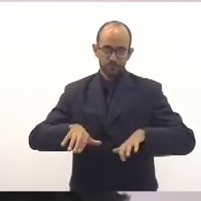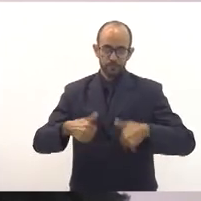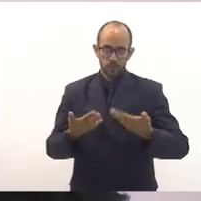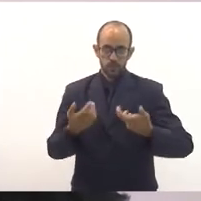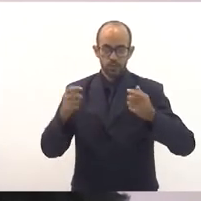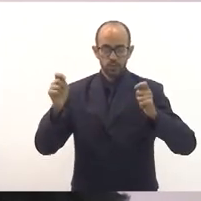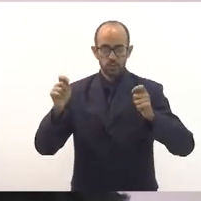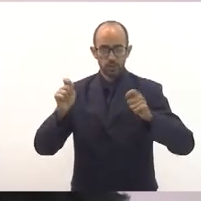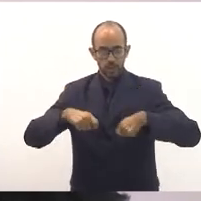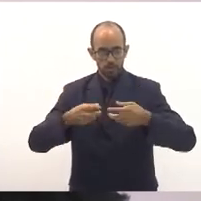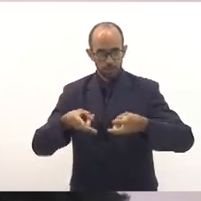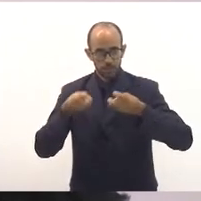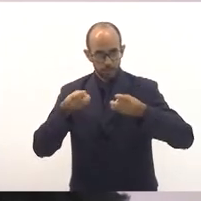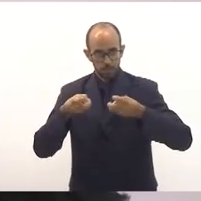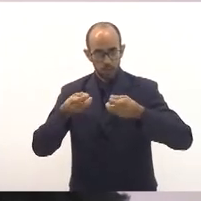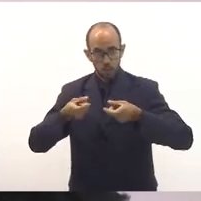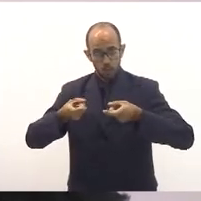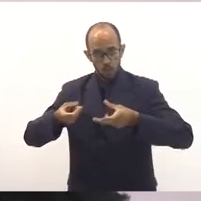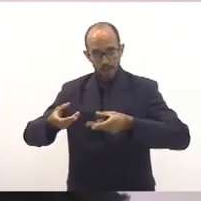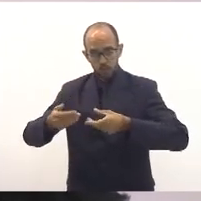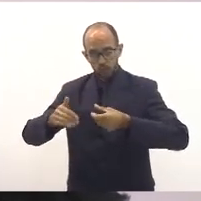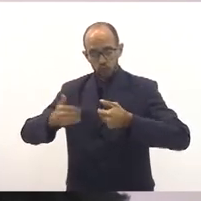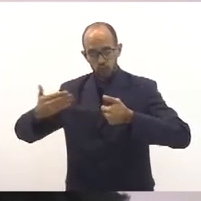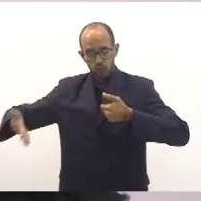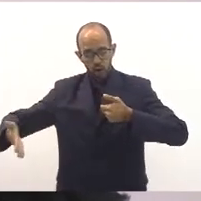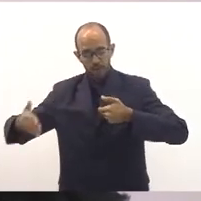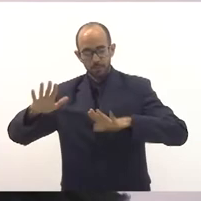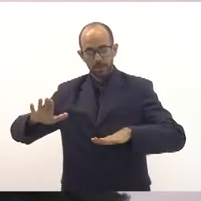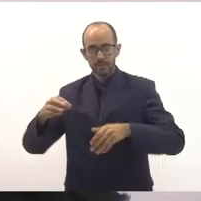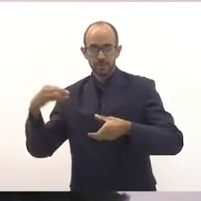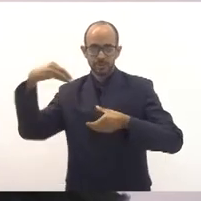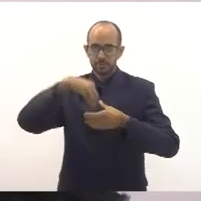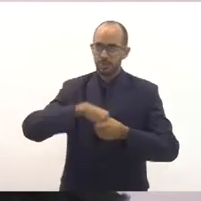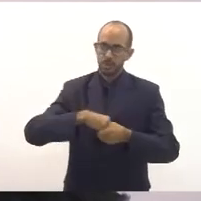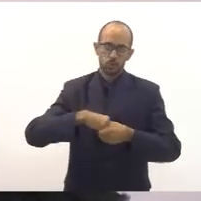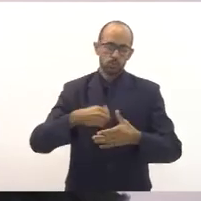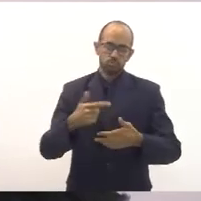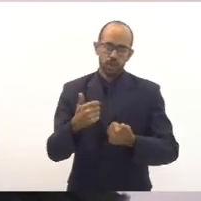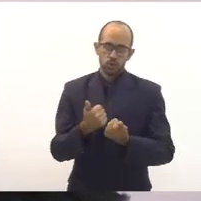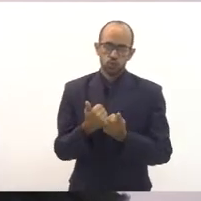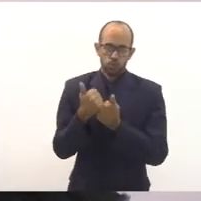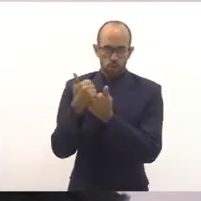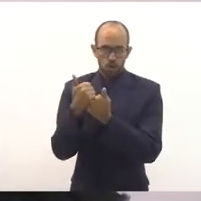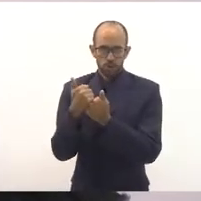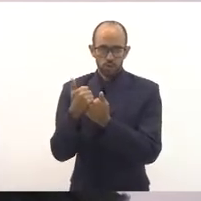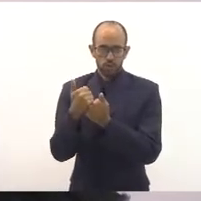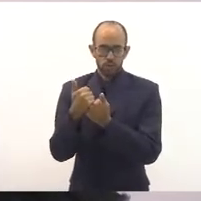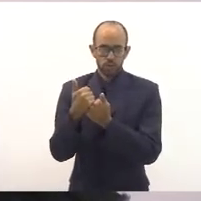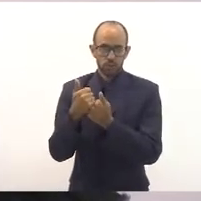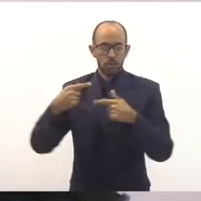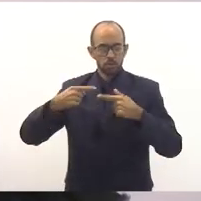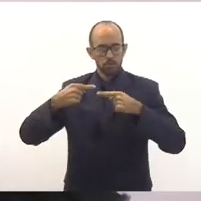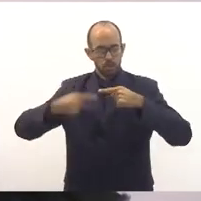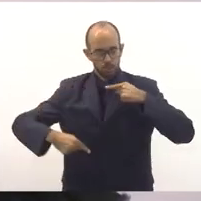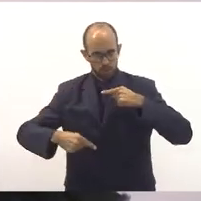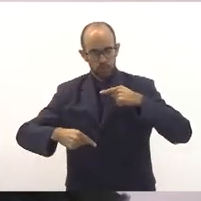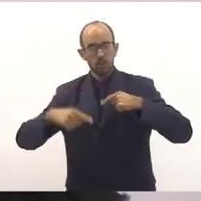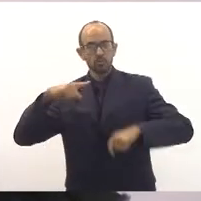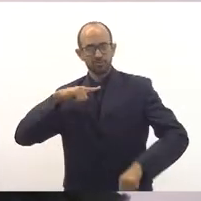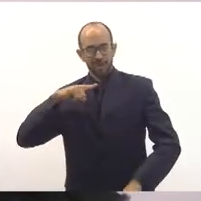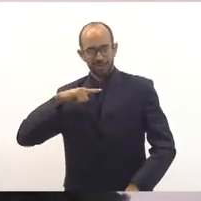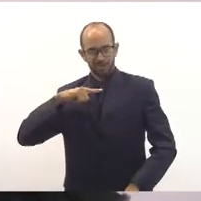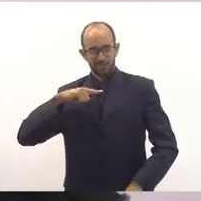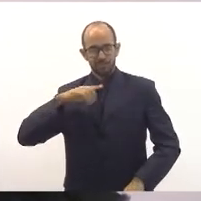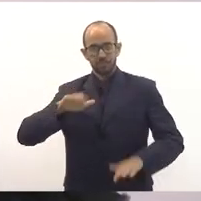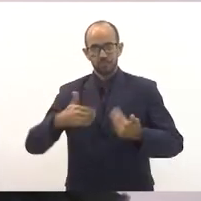e é se sustentando fora da comunidade mais dentro a gente não tem o mínimo de suporte ainda sofre uma repressão Então